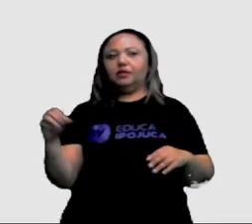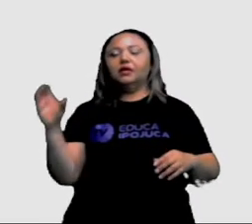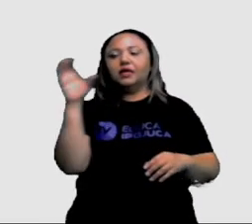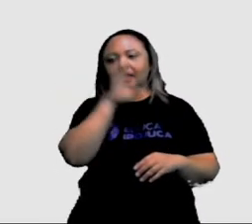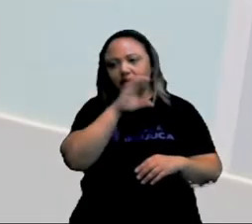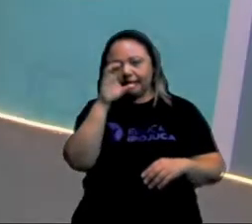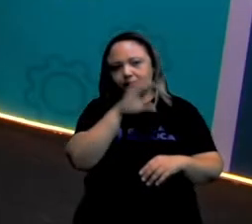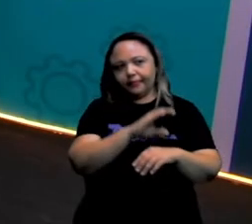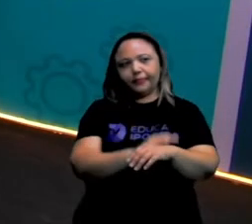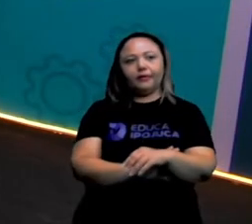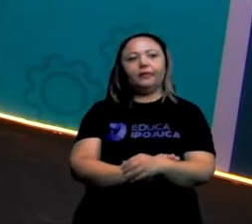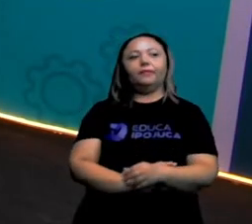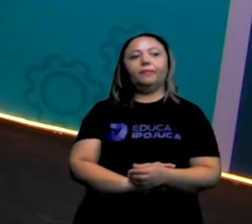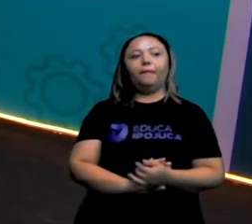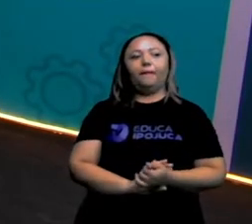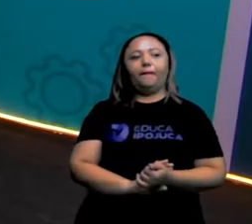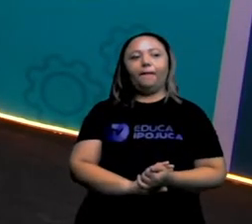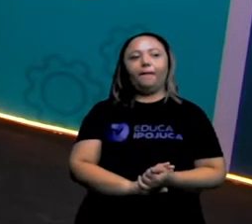duração.